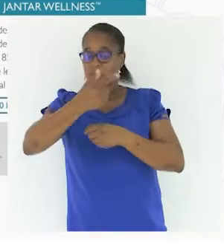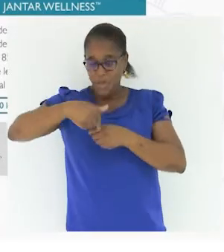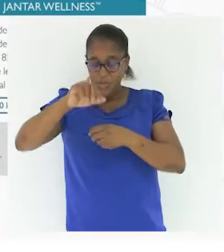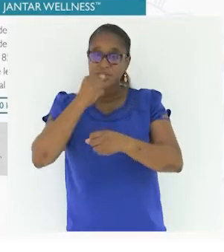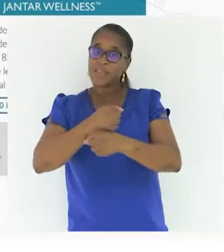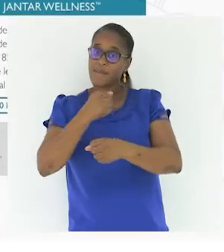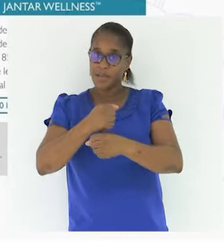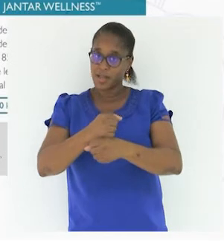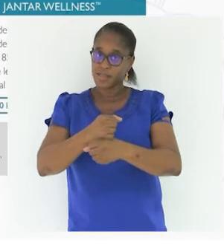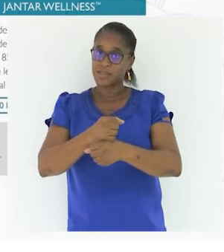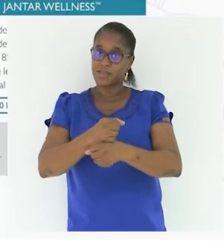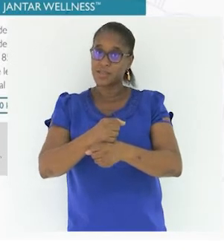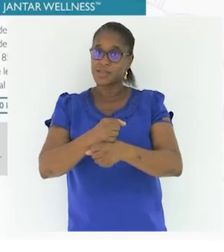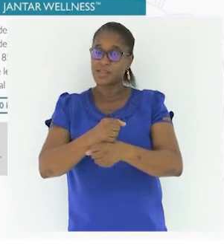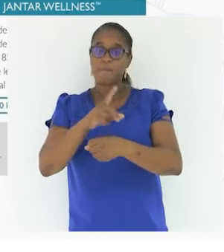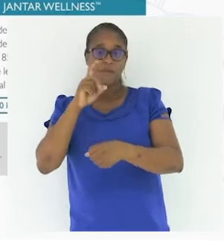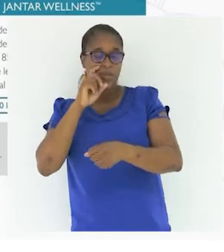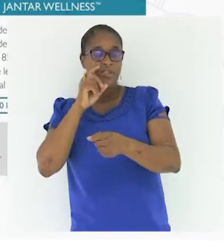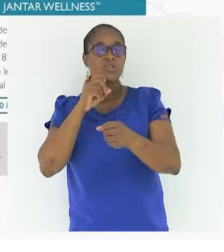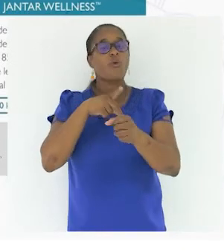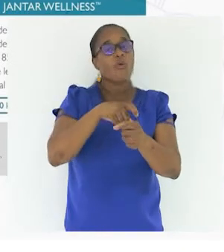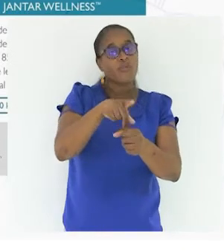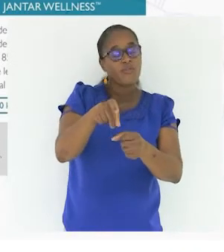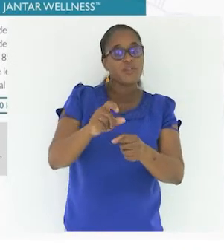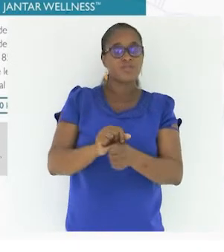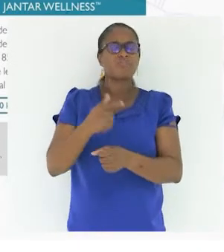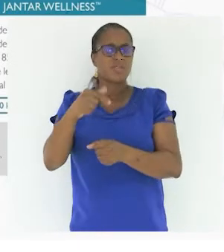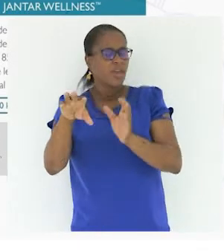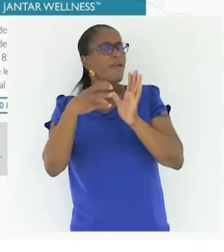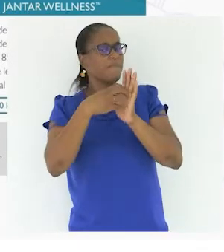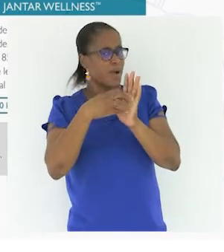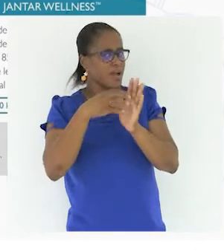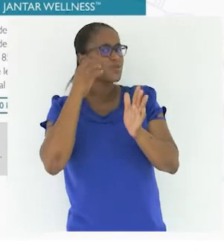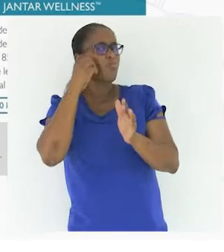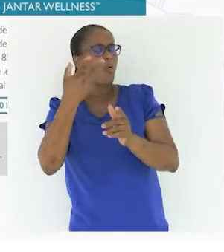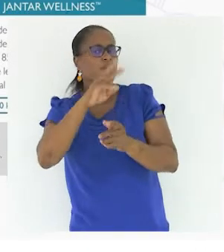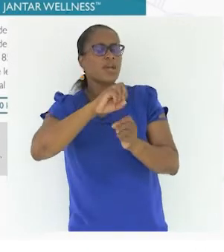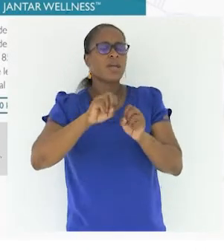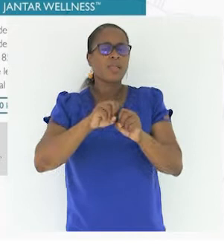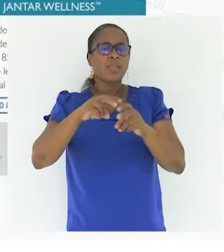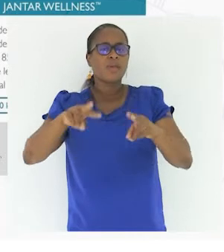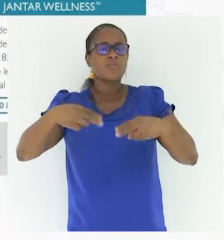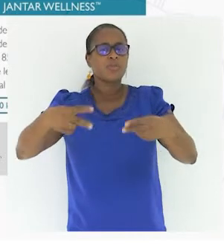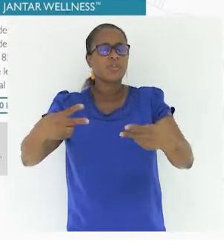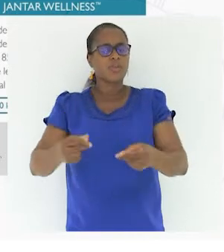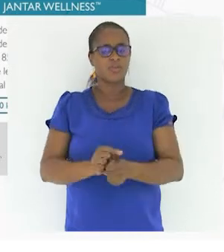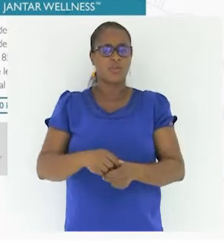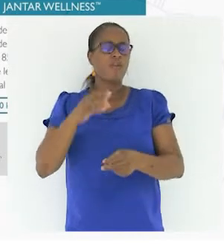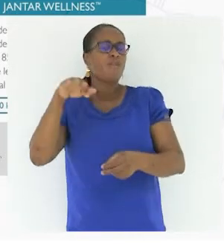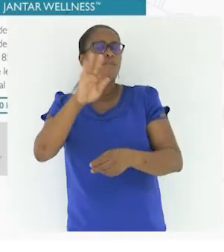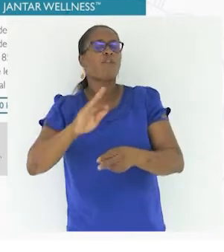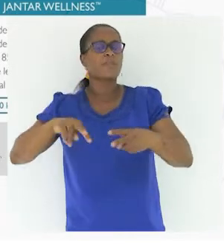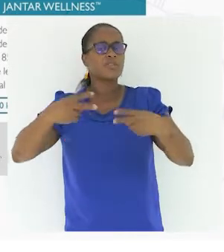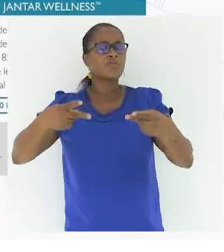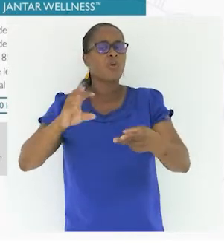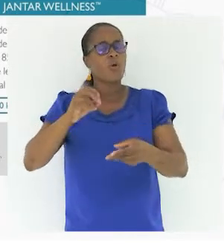trabalhar, previna-se coronavírus. Temos a imagem, como é transmitido, formas de prevenção ou métodos